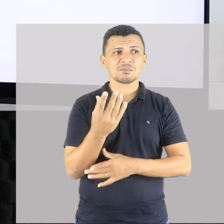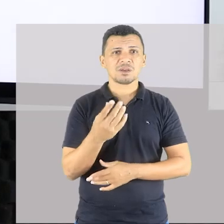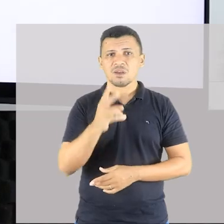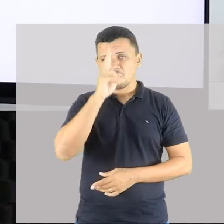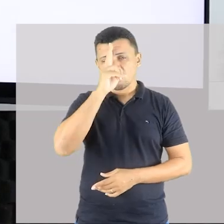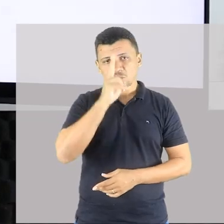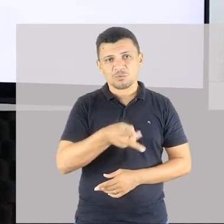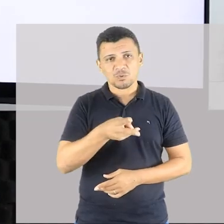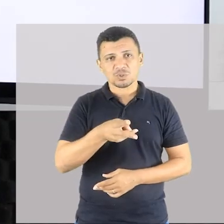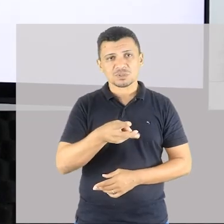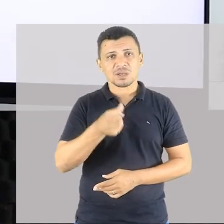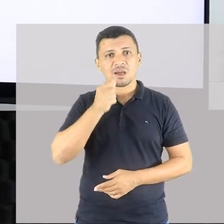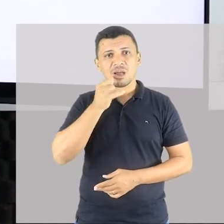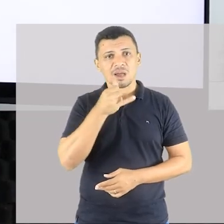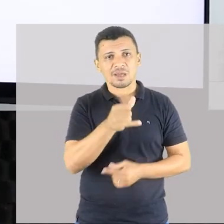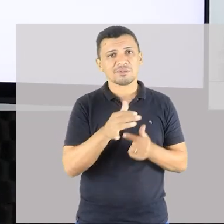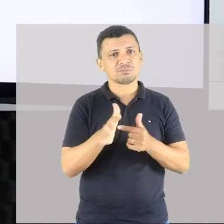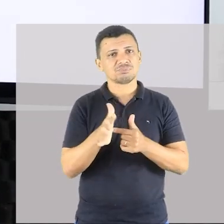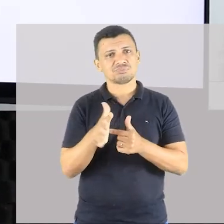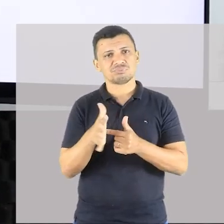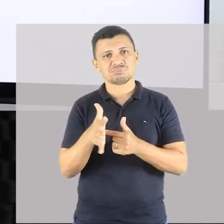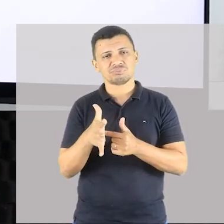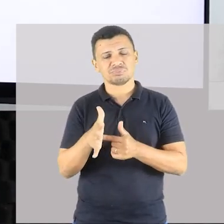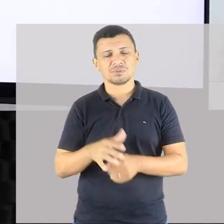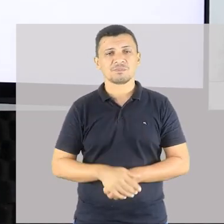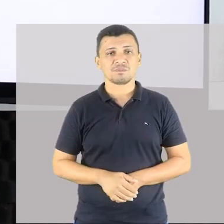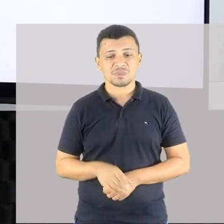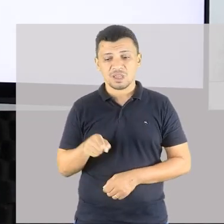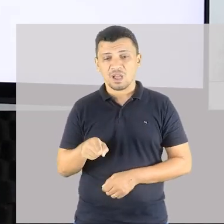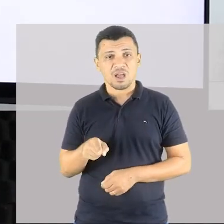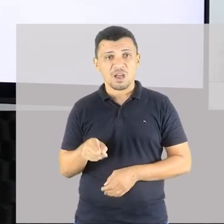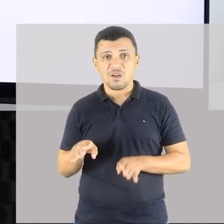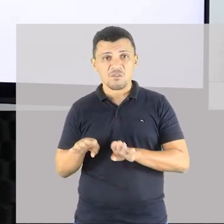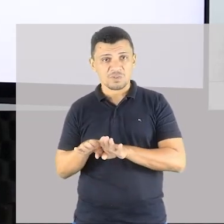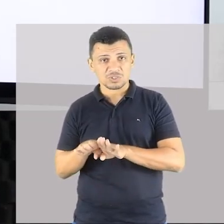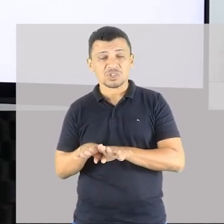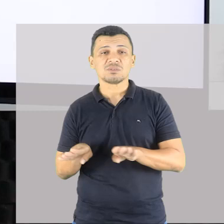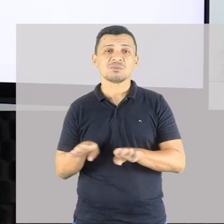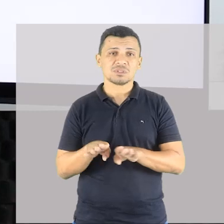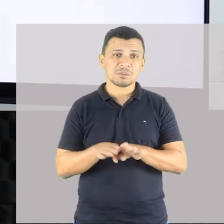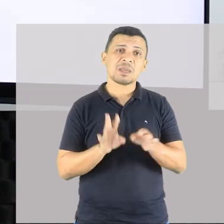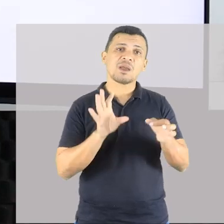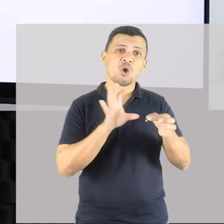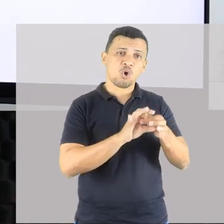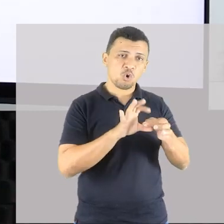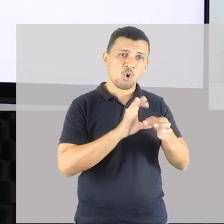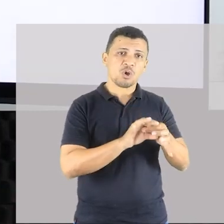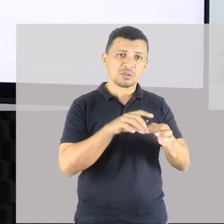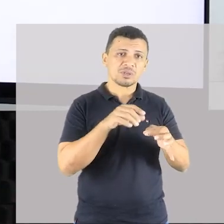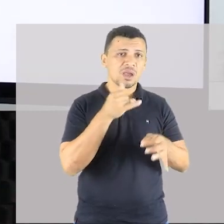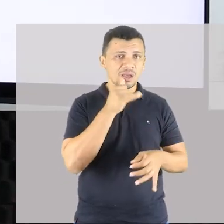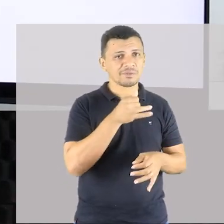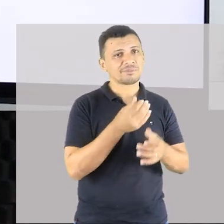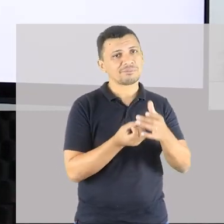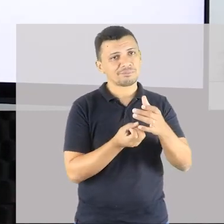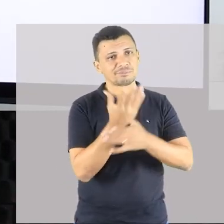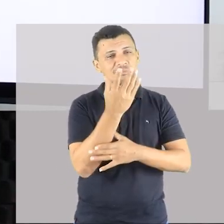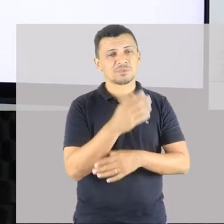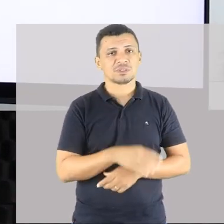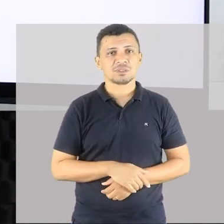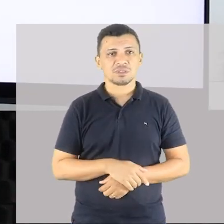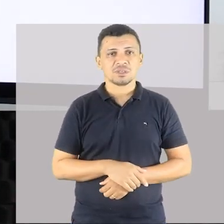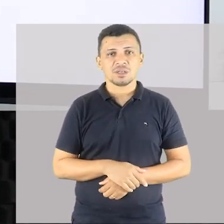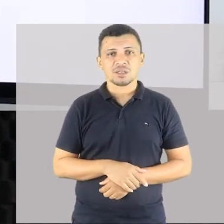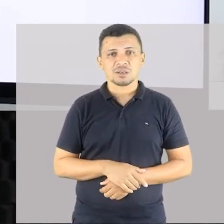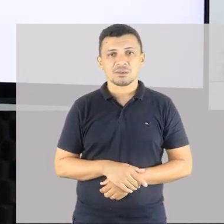força eletromotriz, a tensão, a voltagem. E se o circuito estiver fechado, vai aparecendo corrente elétrica. Meus amigos, coloca o ímã,